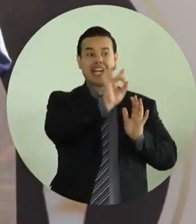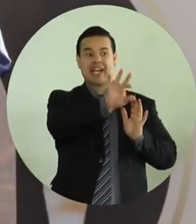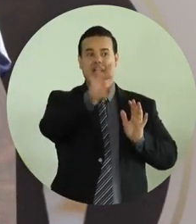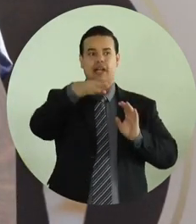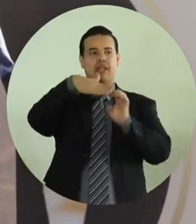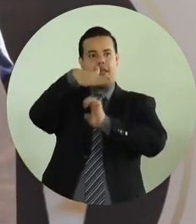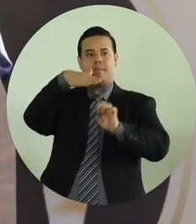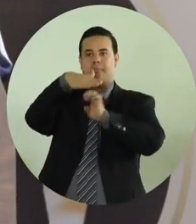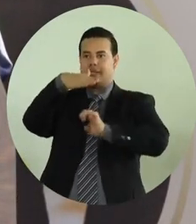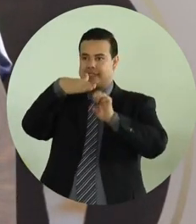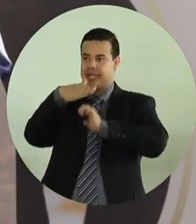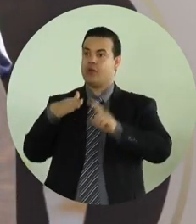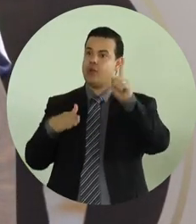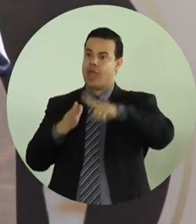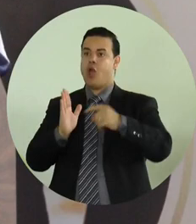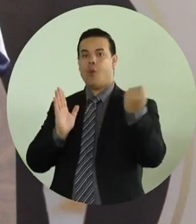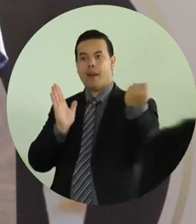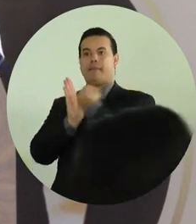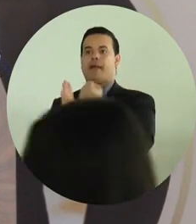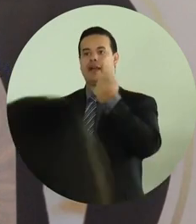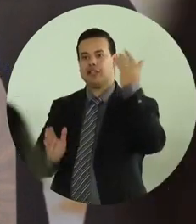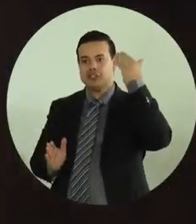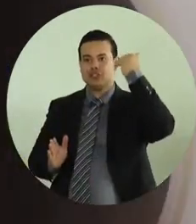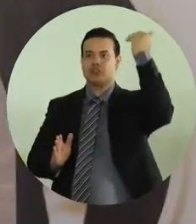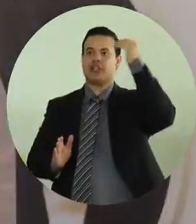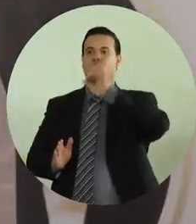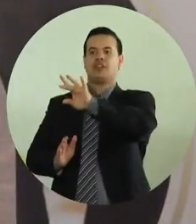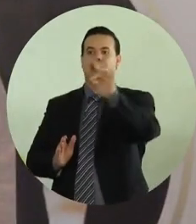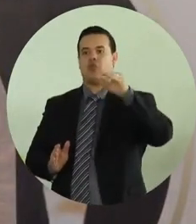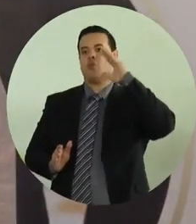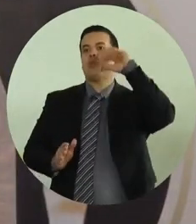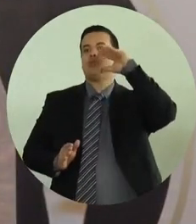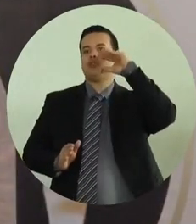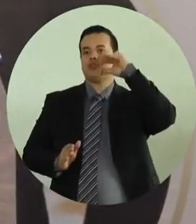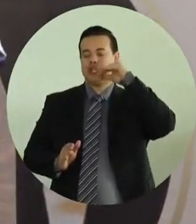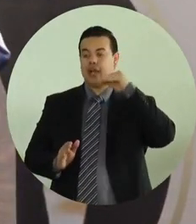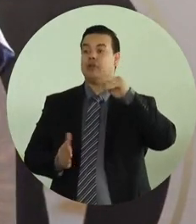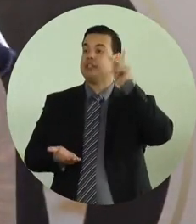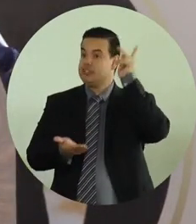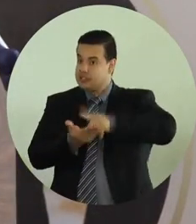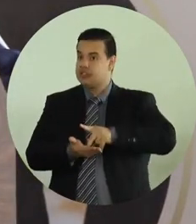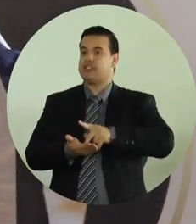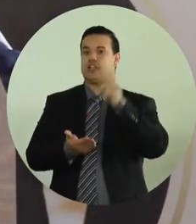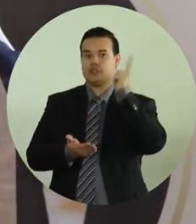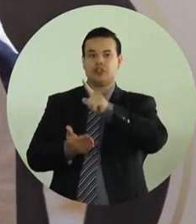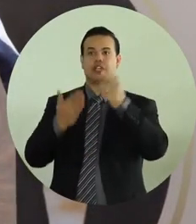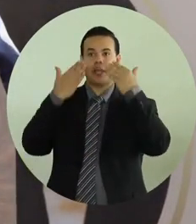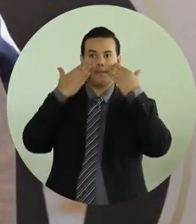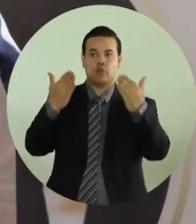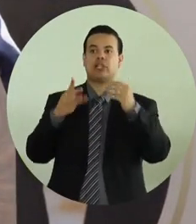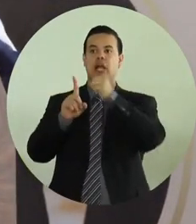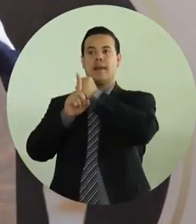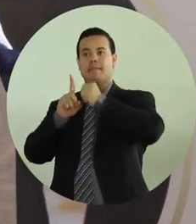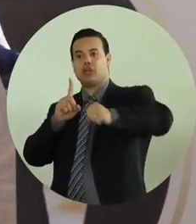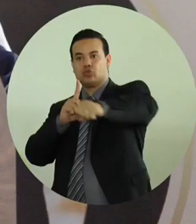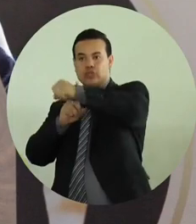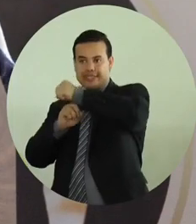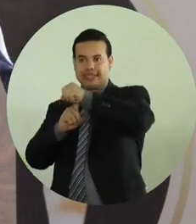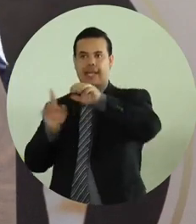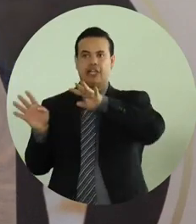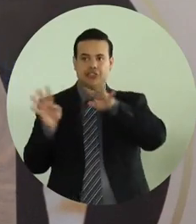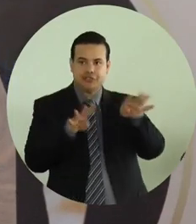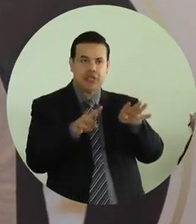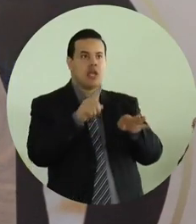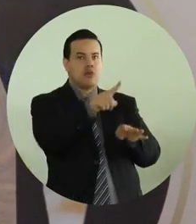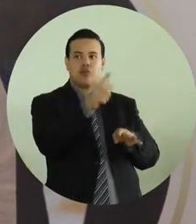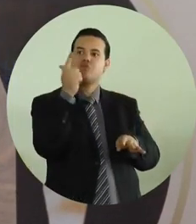sucesso de cada um dos funcionários e seja uma forma concreta da sociedade medir o que é o sucesso